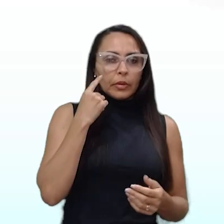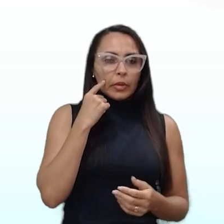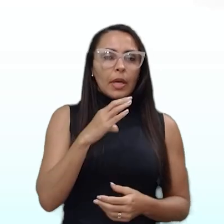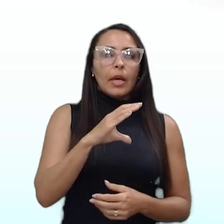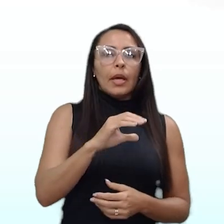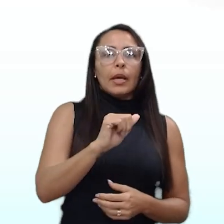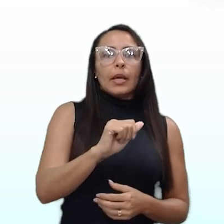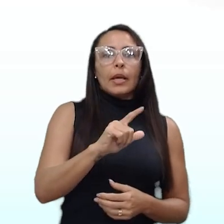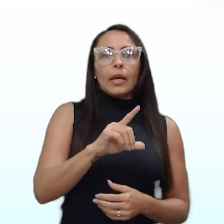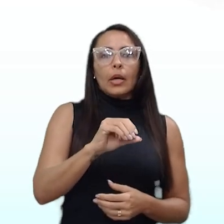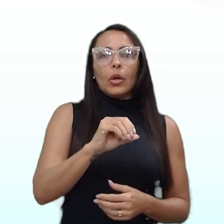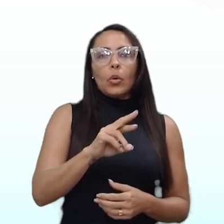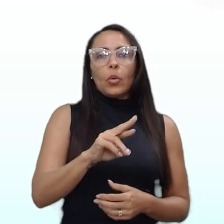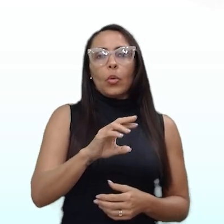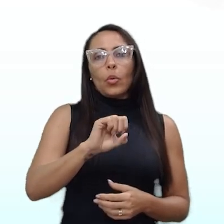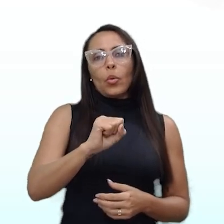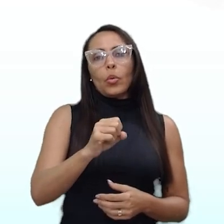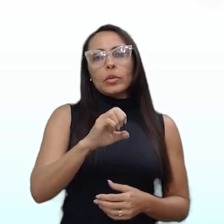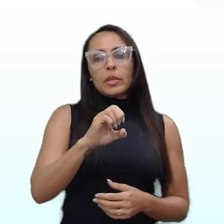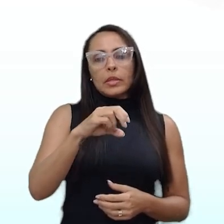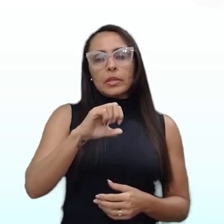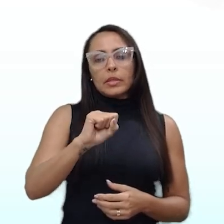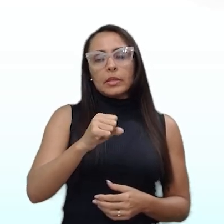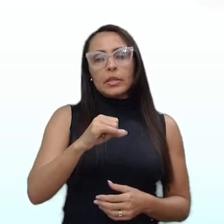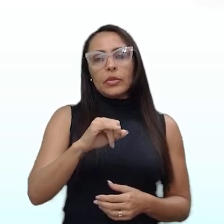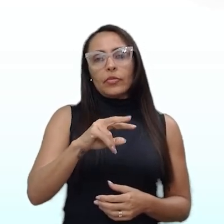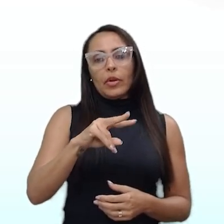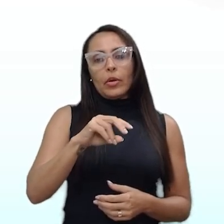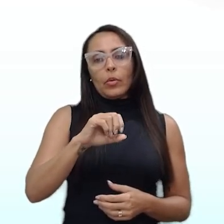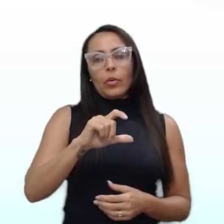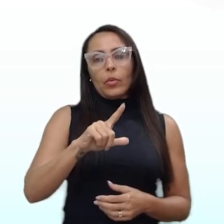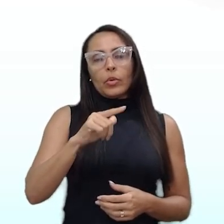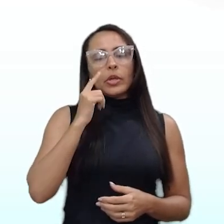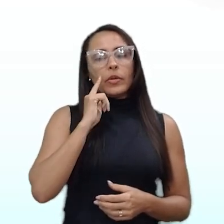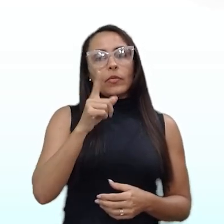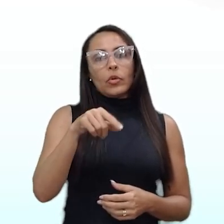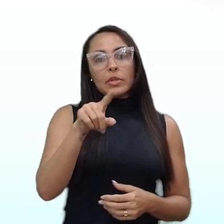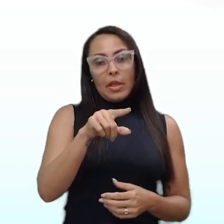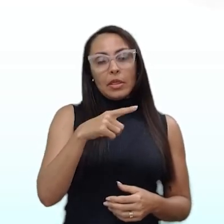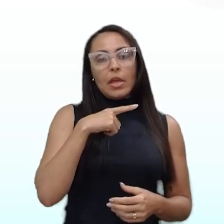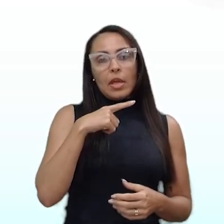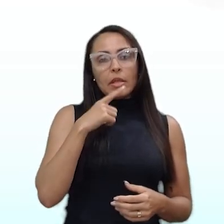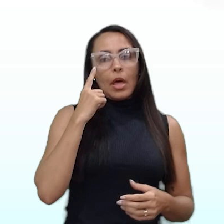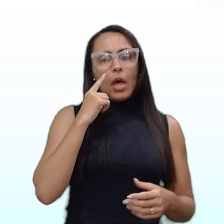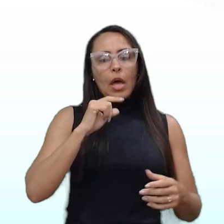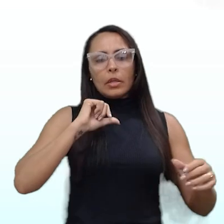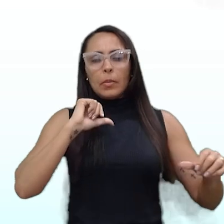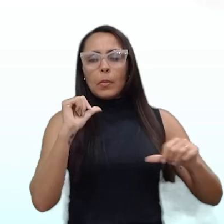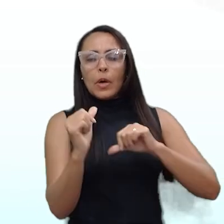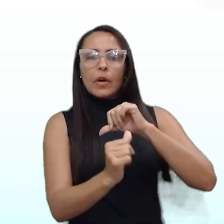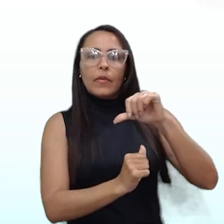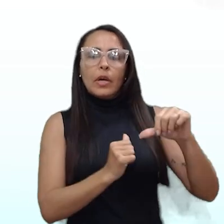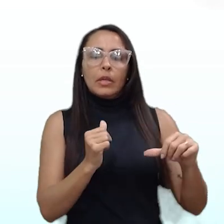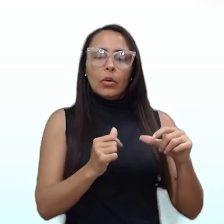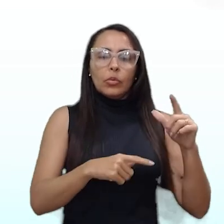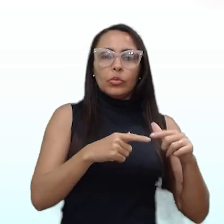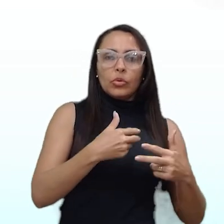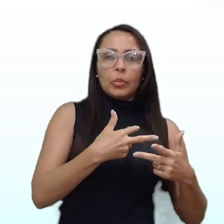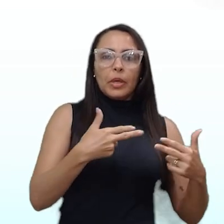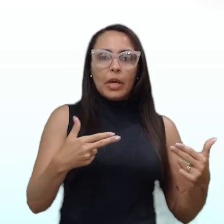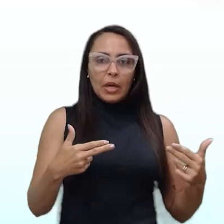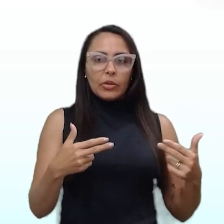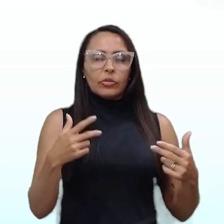calor sensível. Então, calor sensível é a energia que você tem da transição entre os corpos sem que